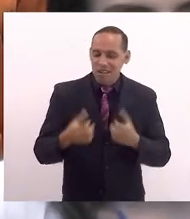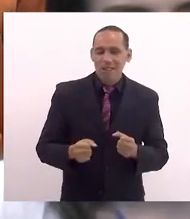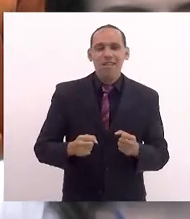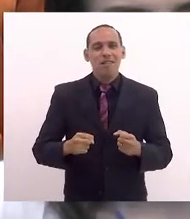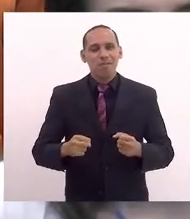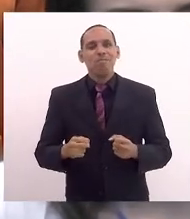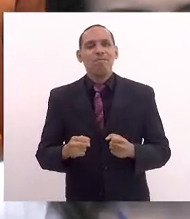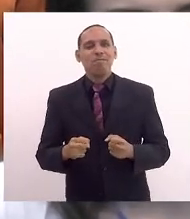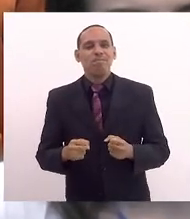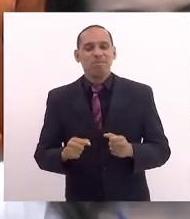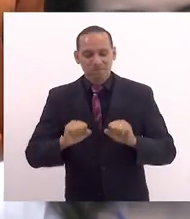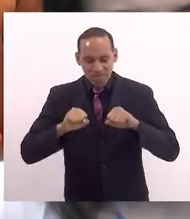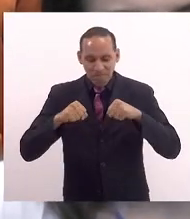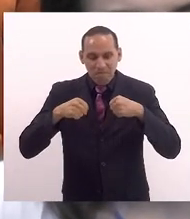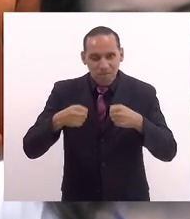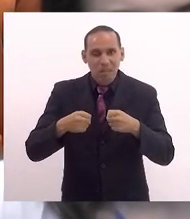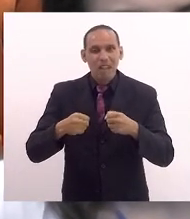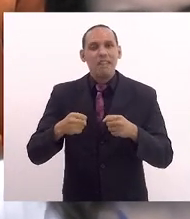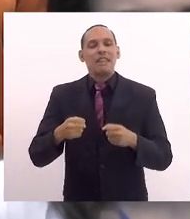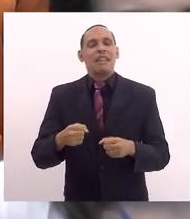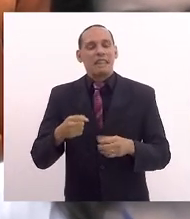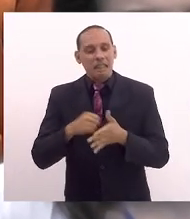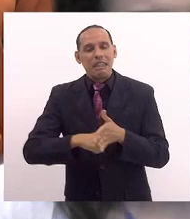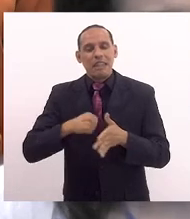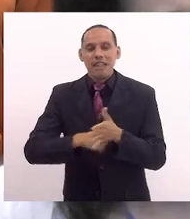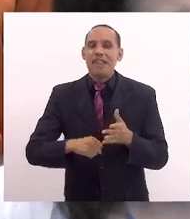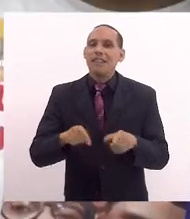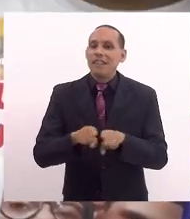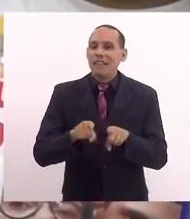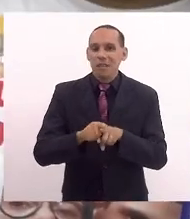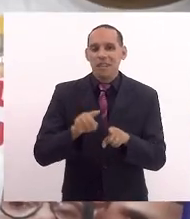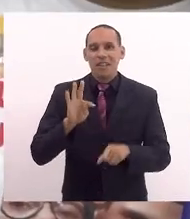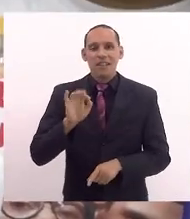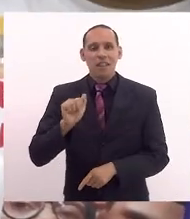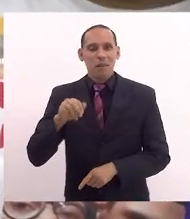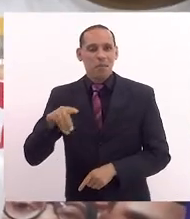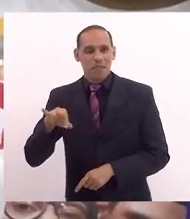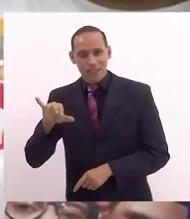residente. A Tamire, minha amiga, e também um braço da doutora,